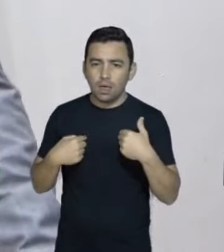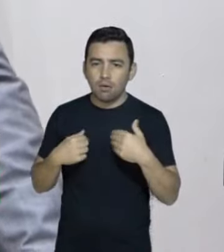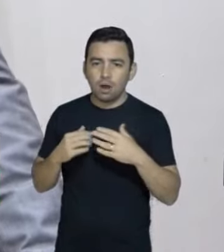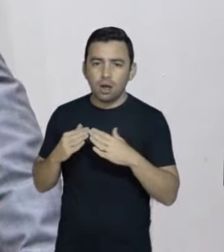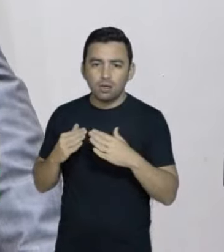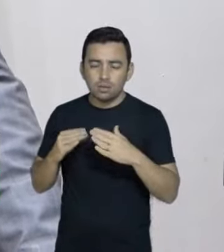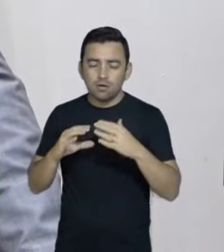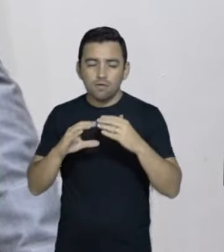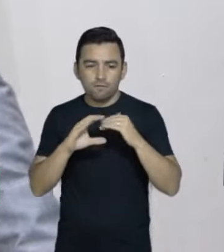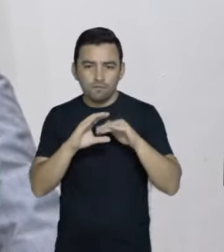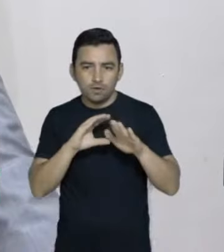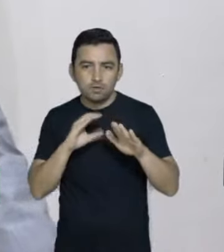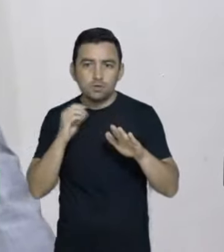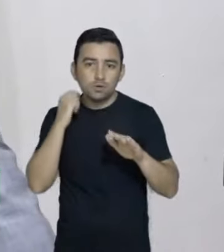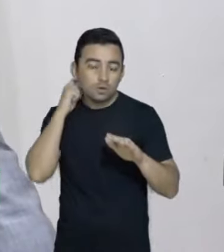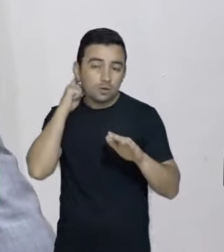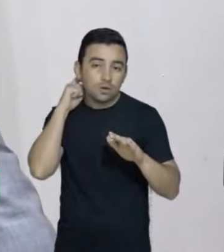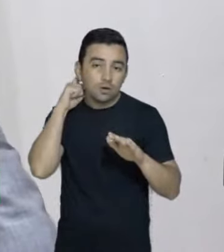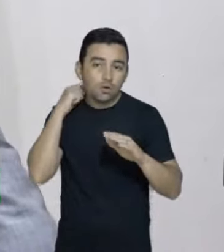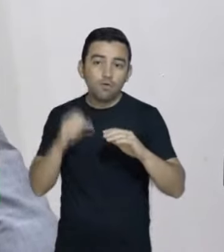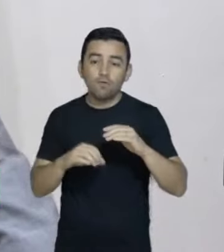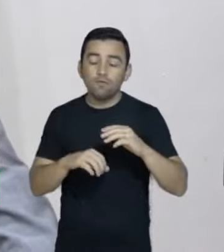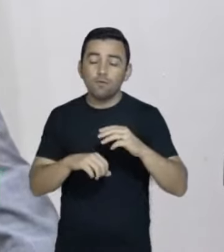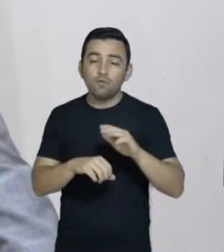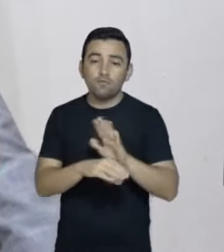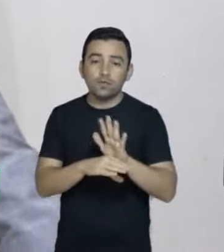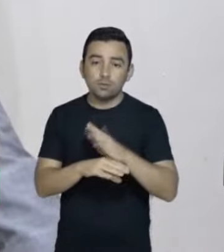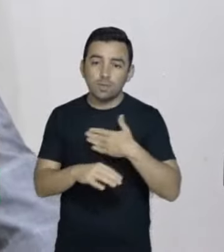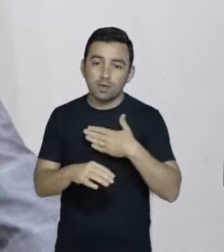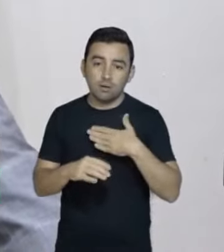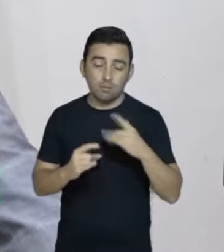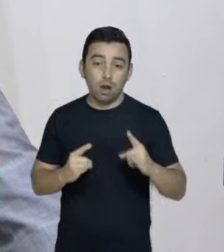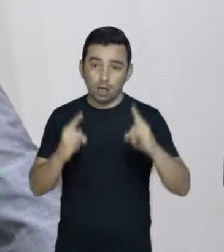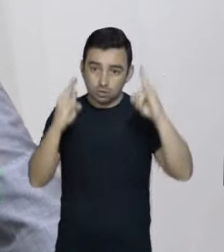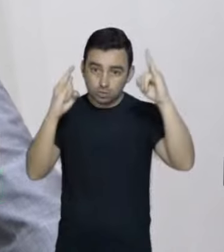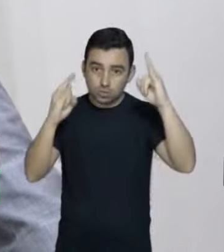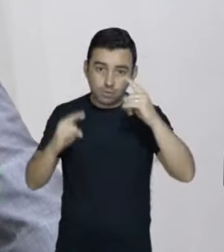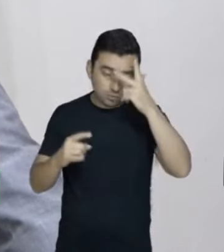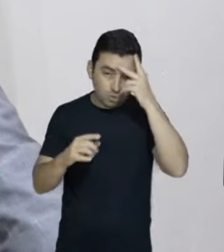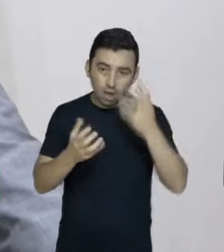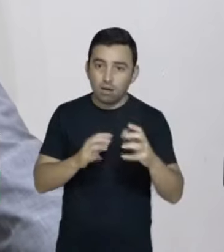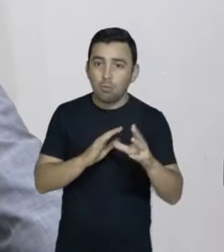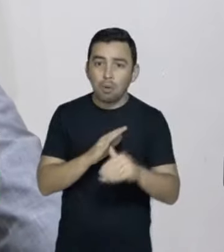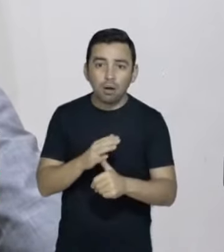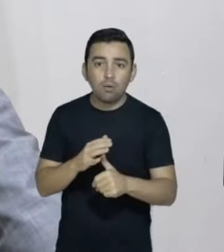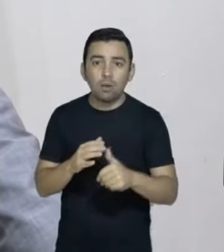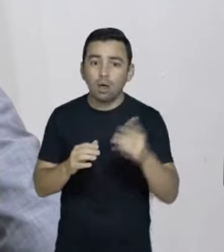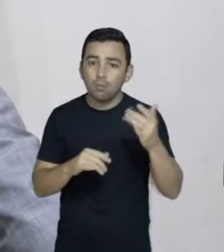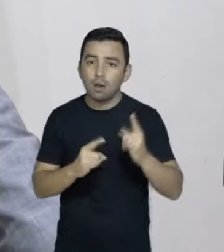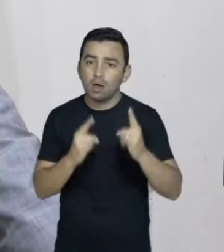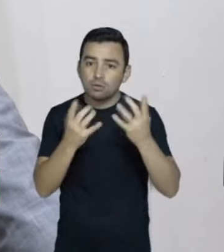alguém tentando arrebentar o portão do prédio que eu moro. Lá, na nossa Piraberaba,